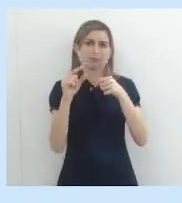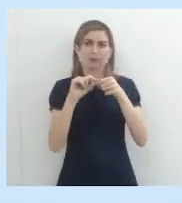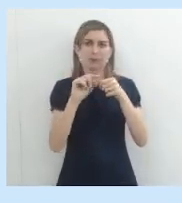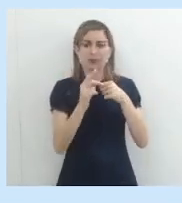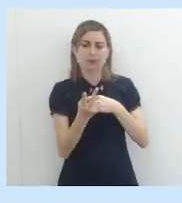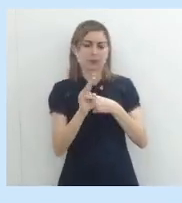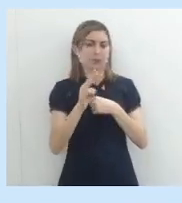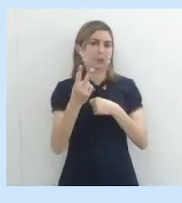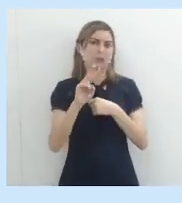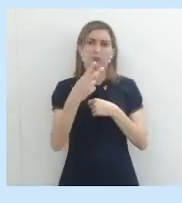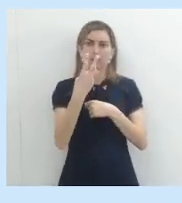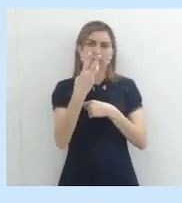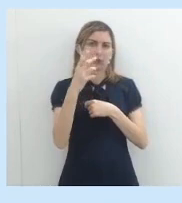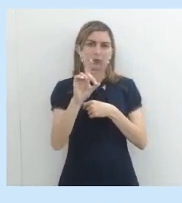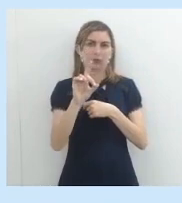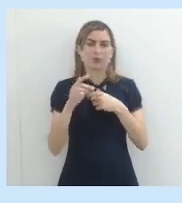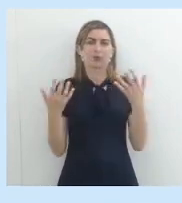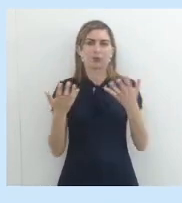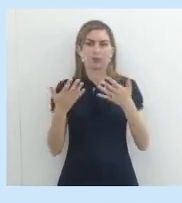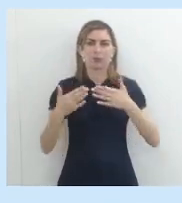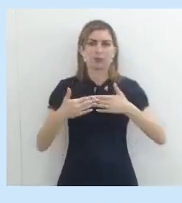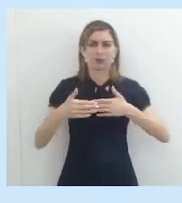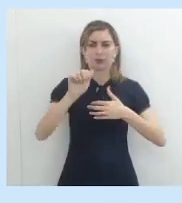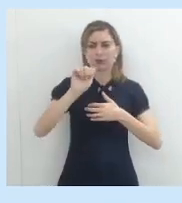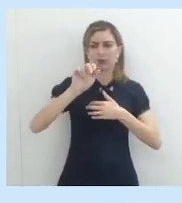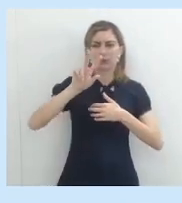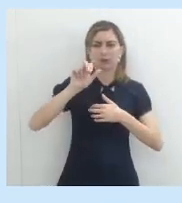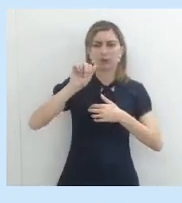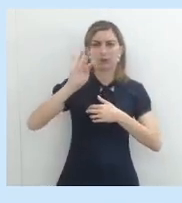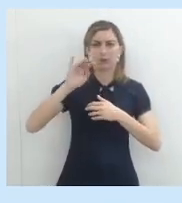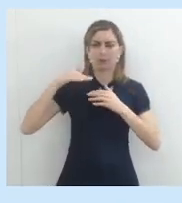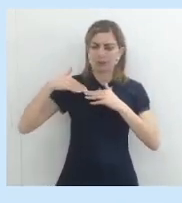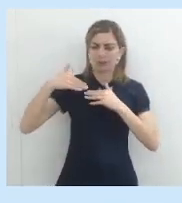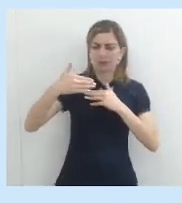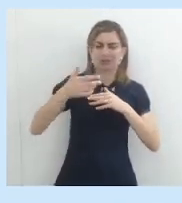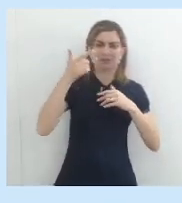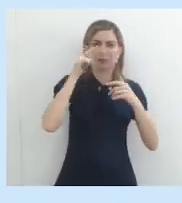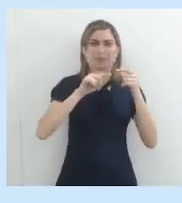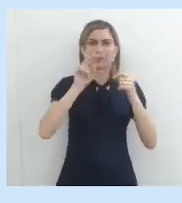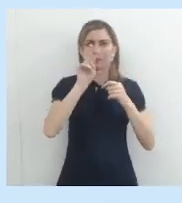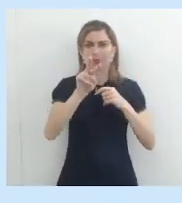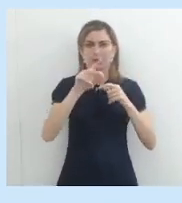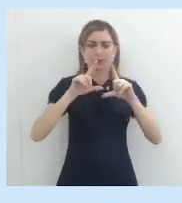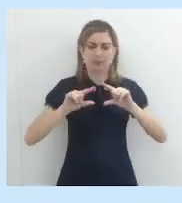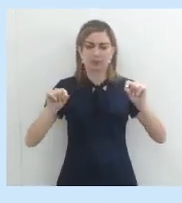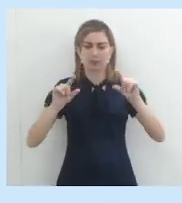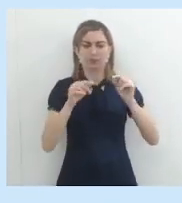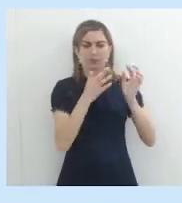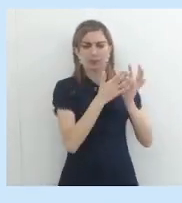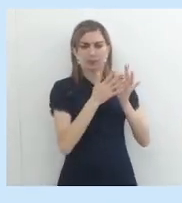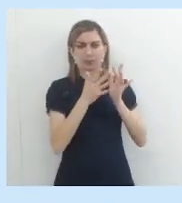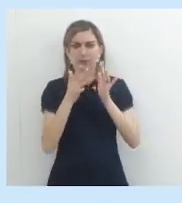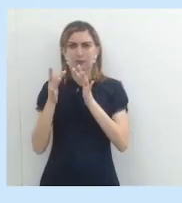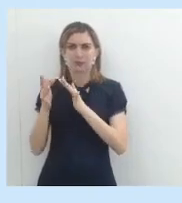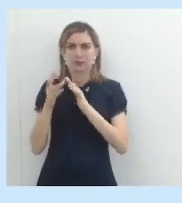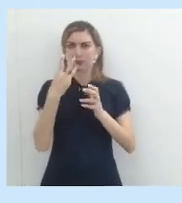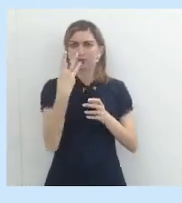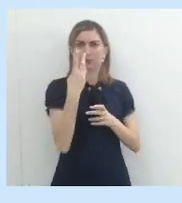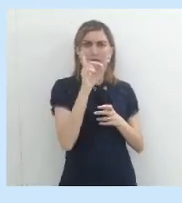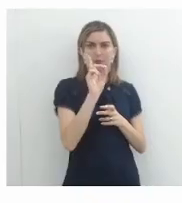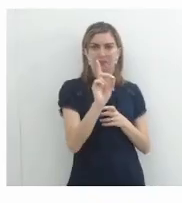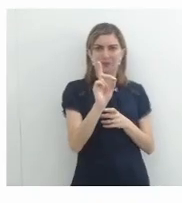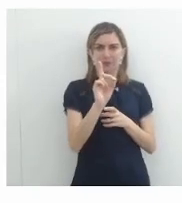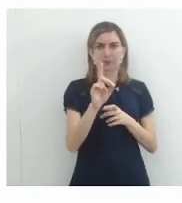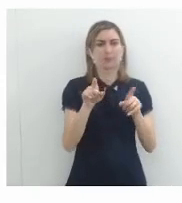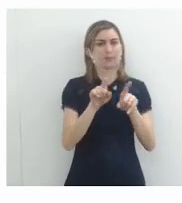com 3D. Aí que a partir de Avatar para cá, você consegue ver filme legendado, do início ao fim, em 3D. Aí